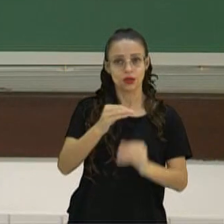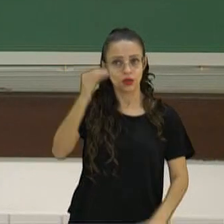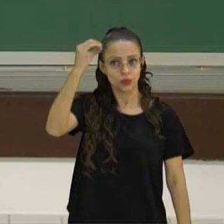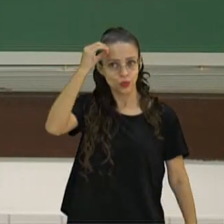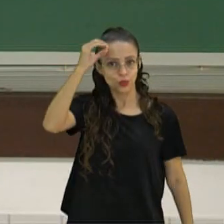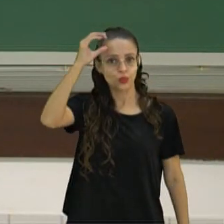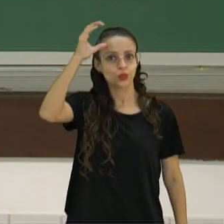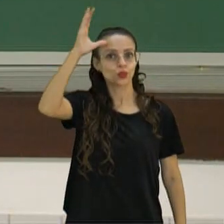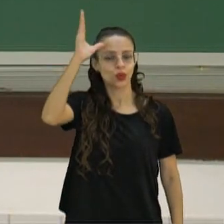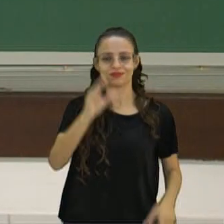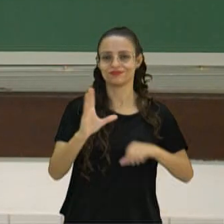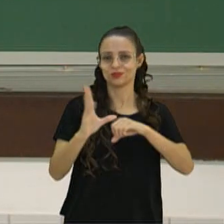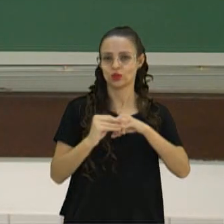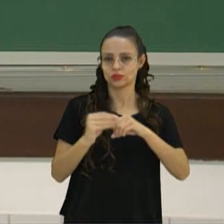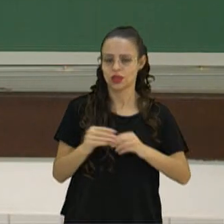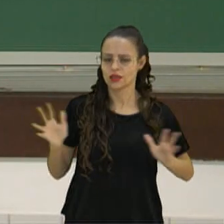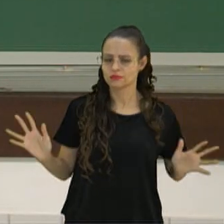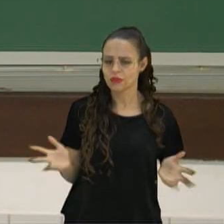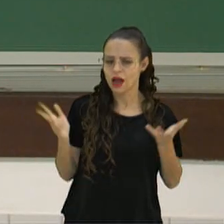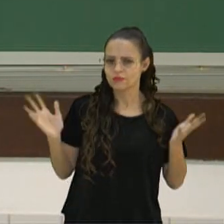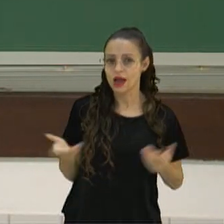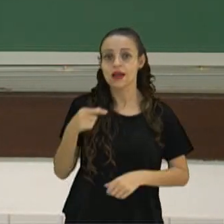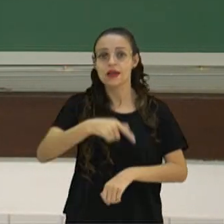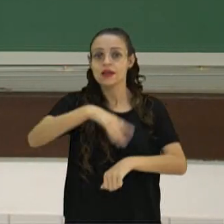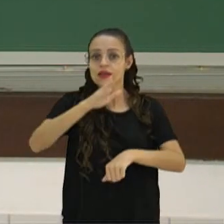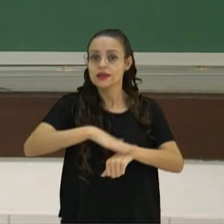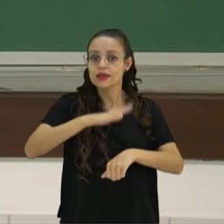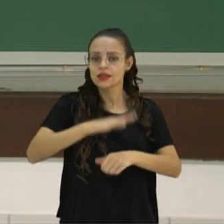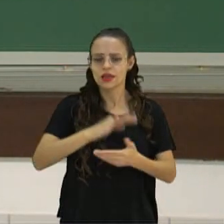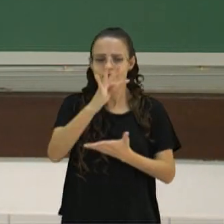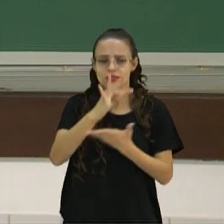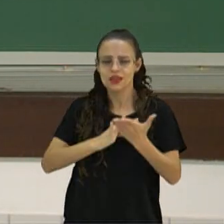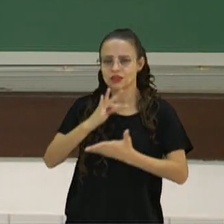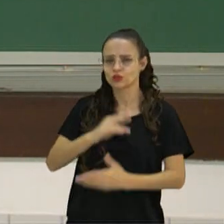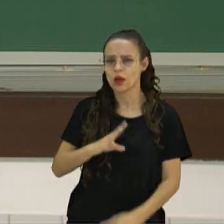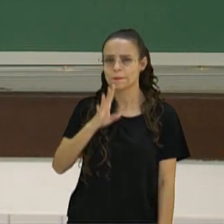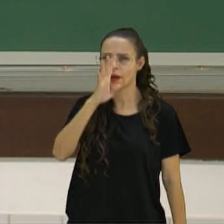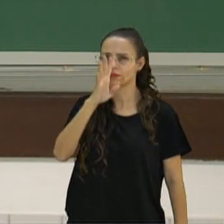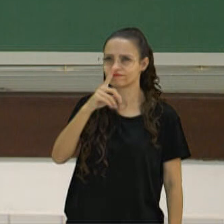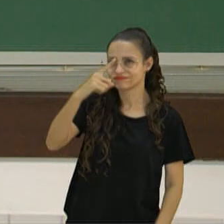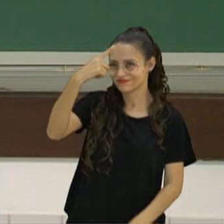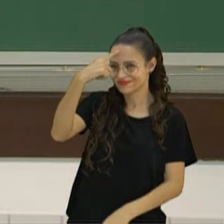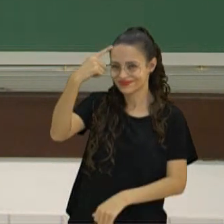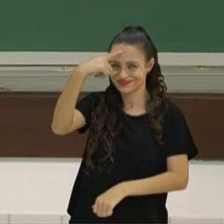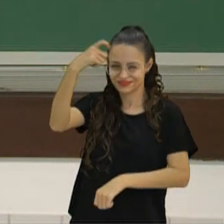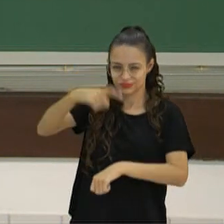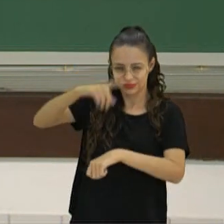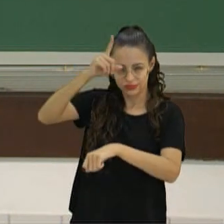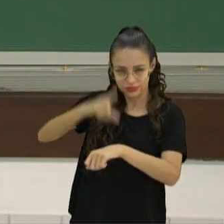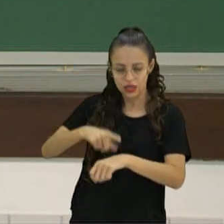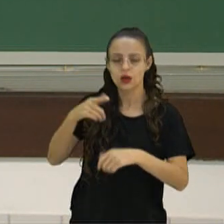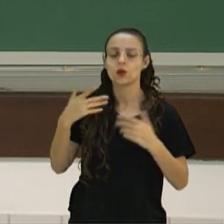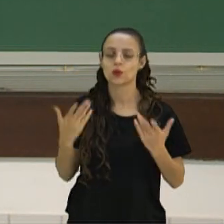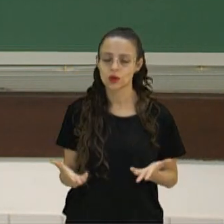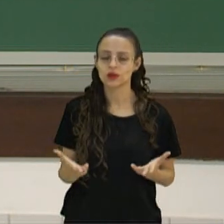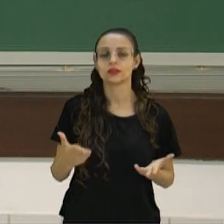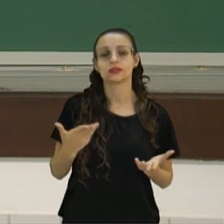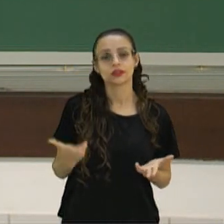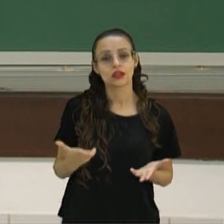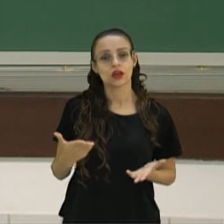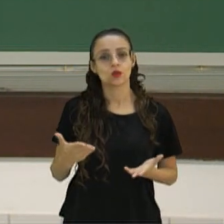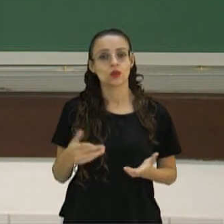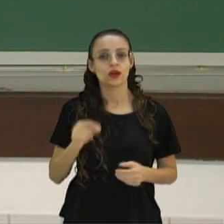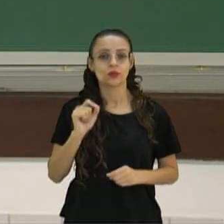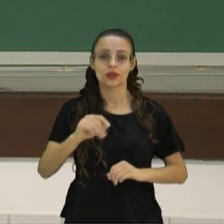pessoa, né? Então, é dado estímulo, a pessoa vai improvisar textos, vai improvisar situações em cima desse estímulo que é dado, né? Então, entra